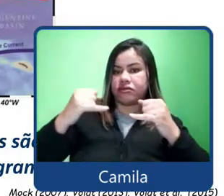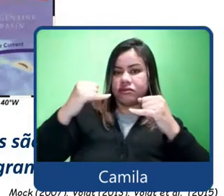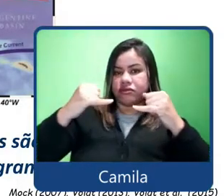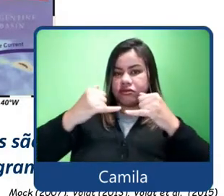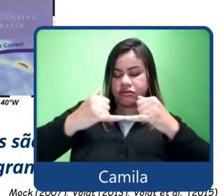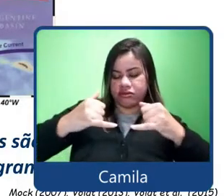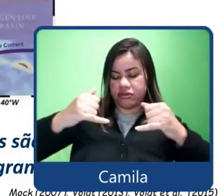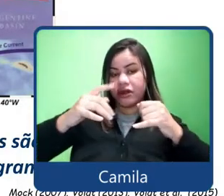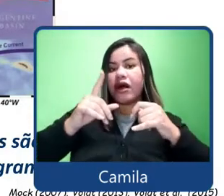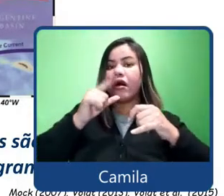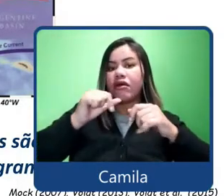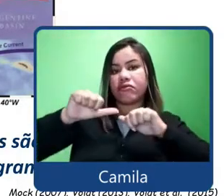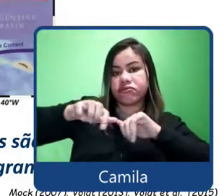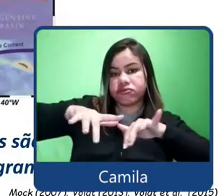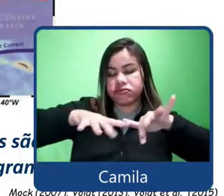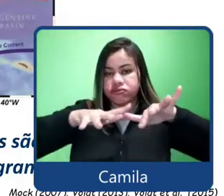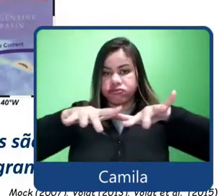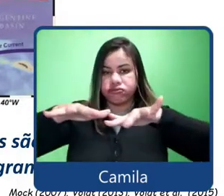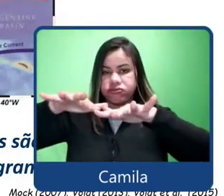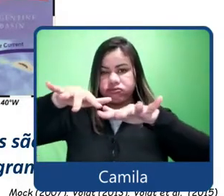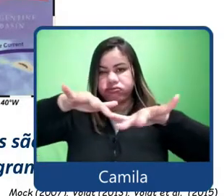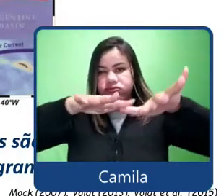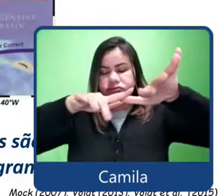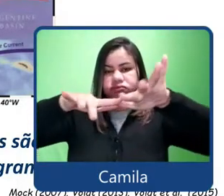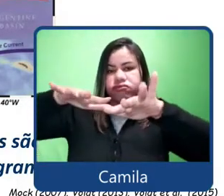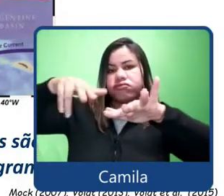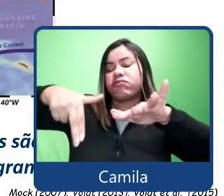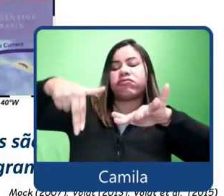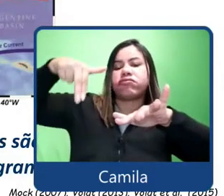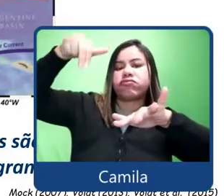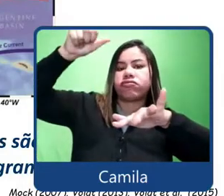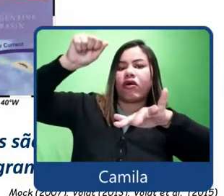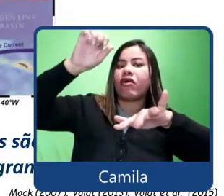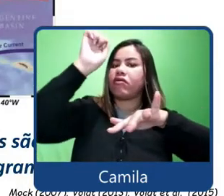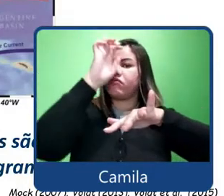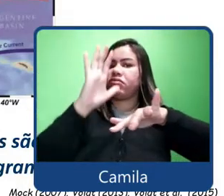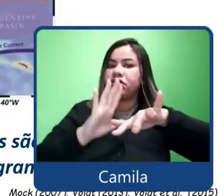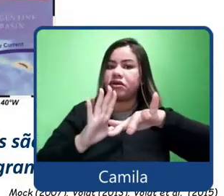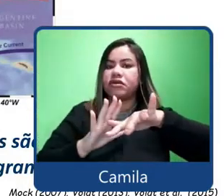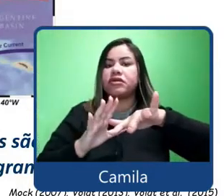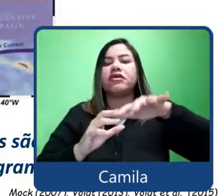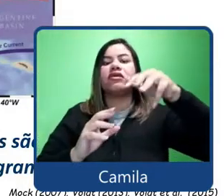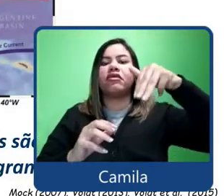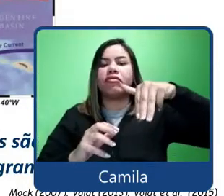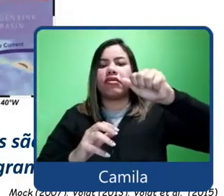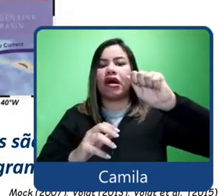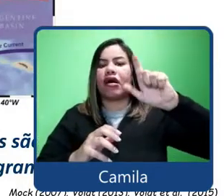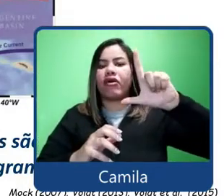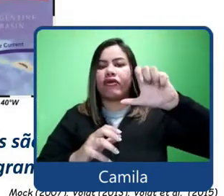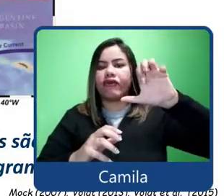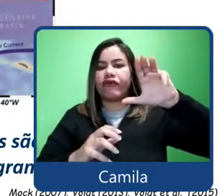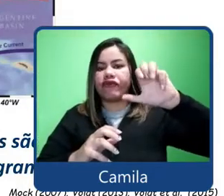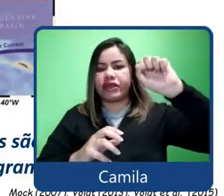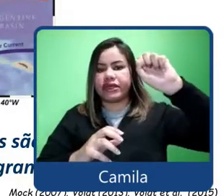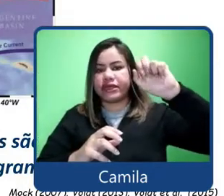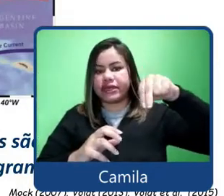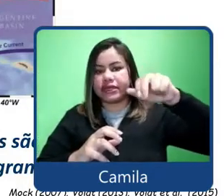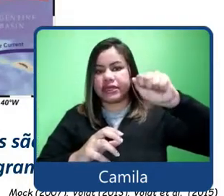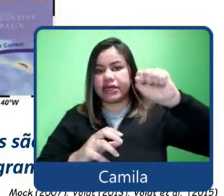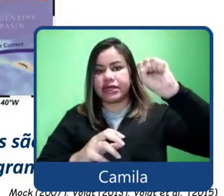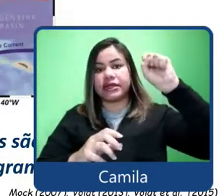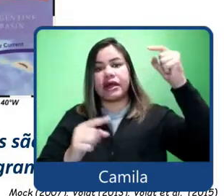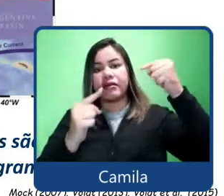do Brasil, vindo de norte, e corrente das Malvinas, vindo de sul. Ali nós temos uma das regiões mais energéticas